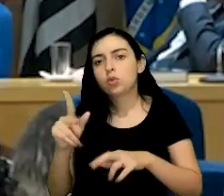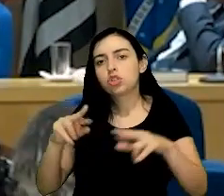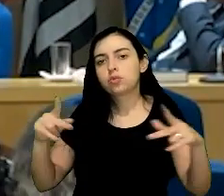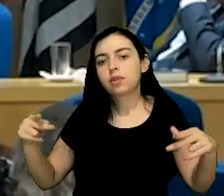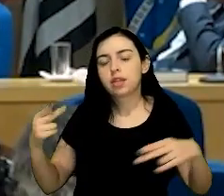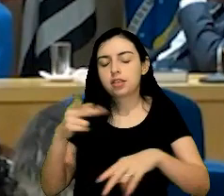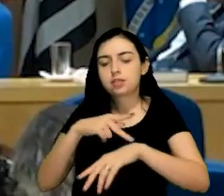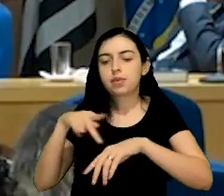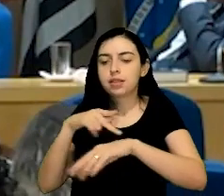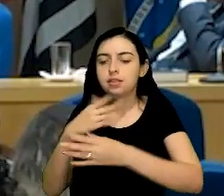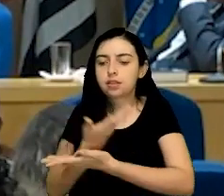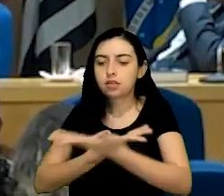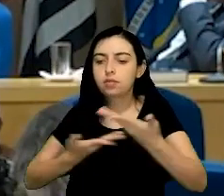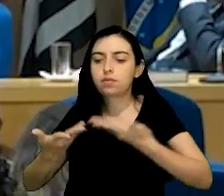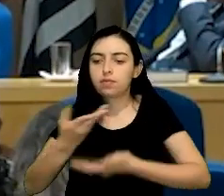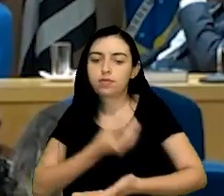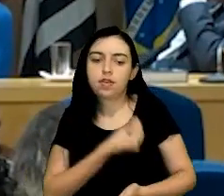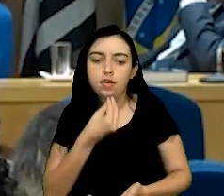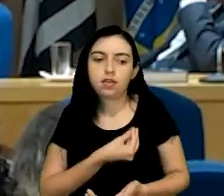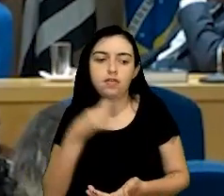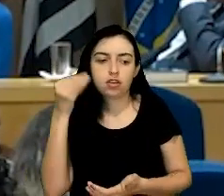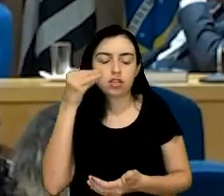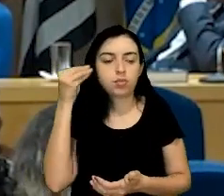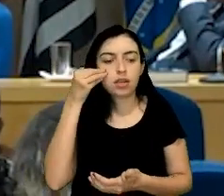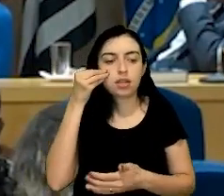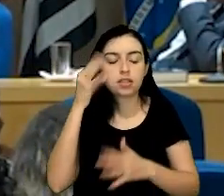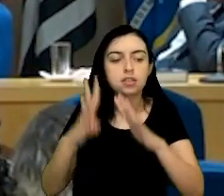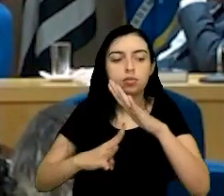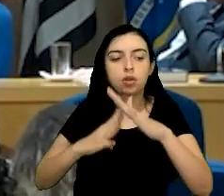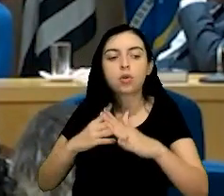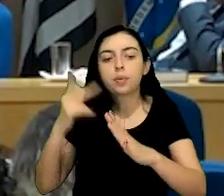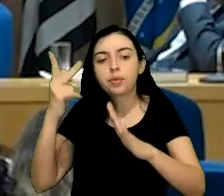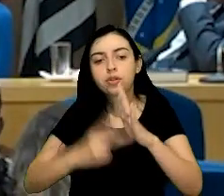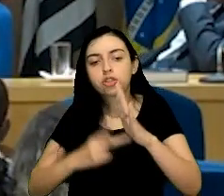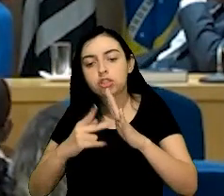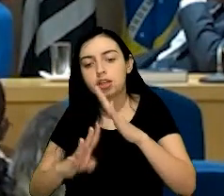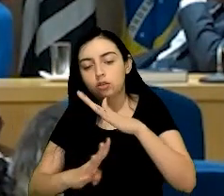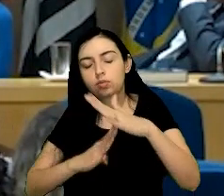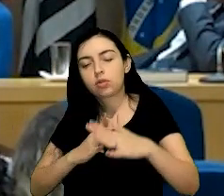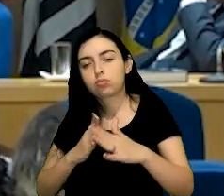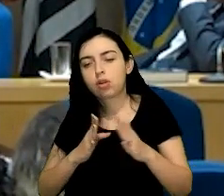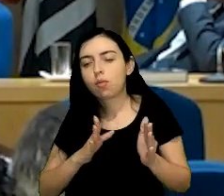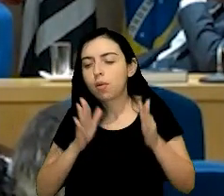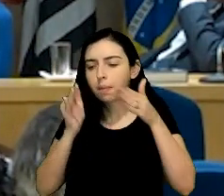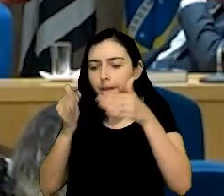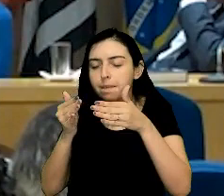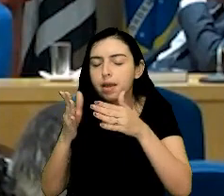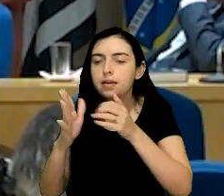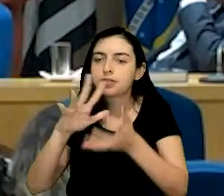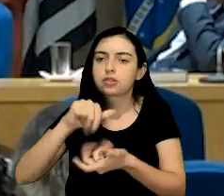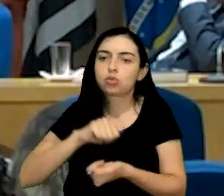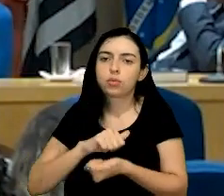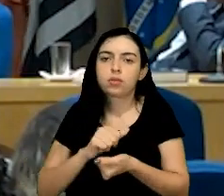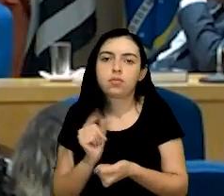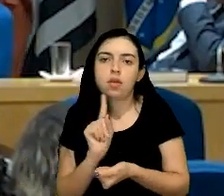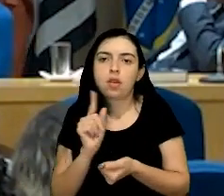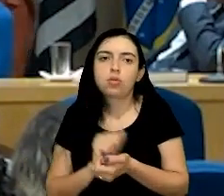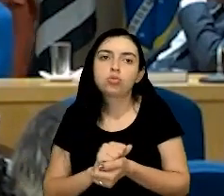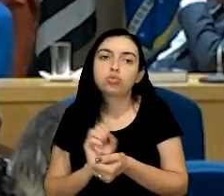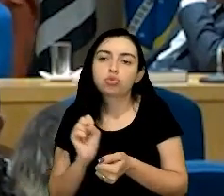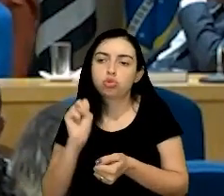com uma migração que o projeto migratório seria o norte global, e não o sul global, mas eles chegam